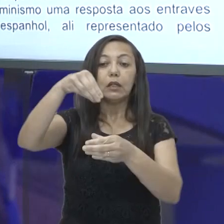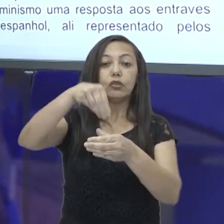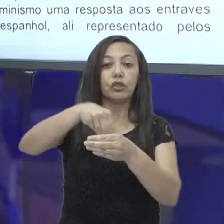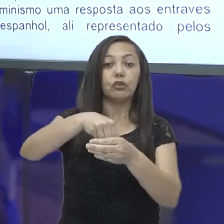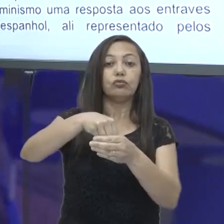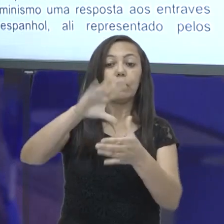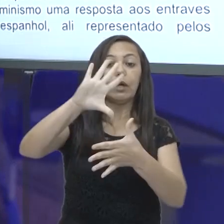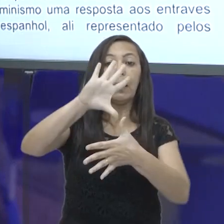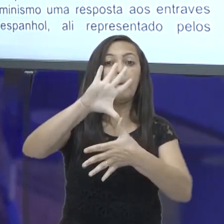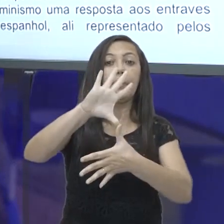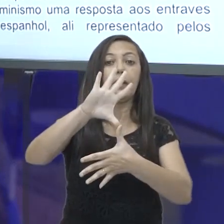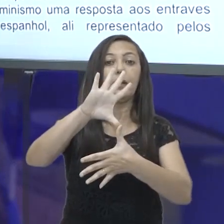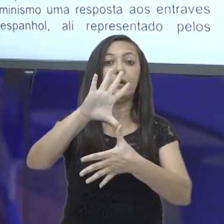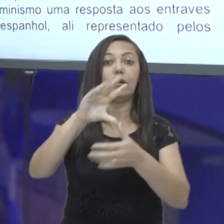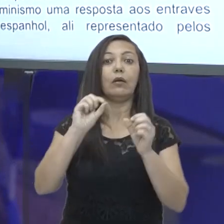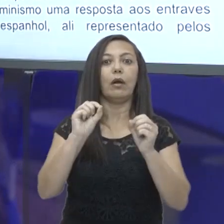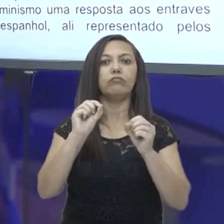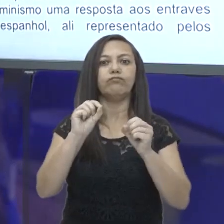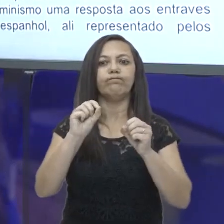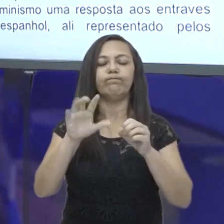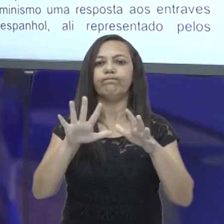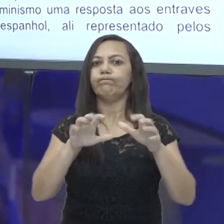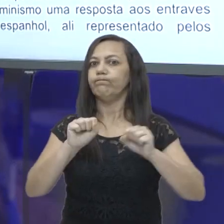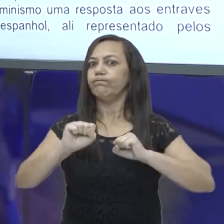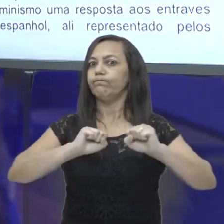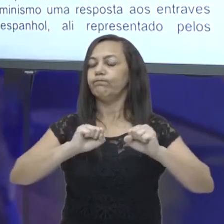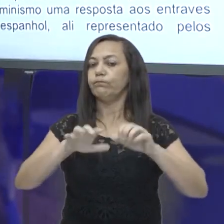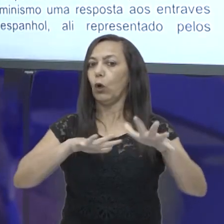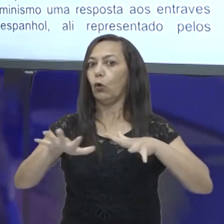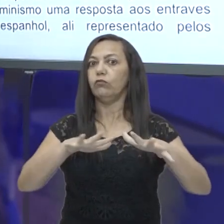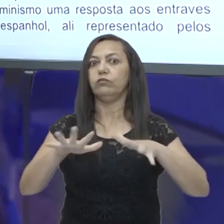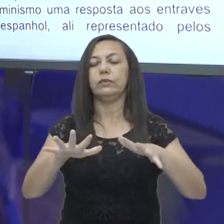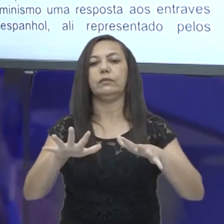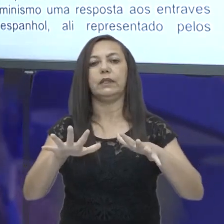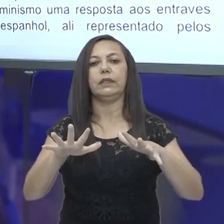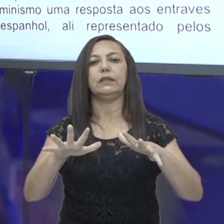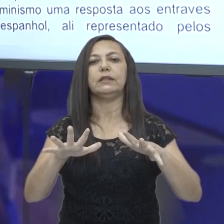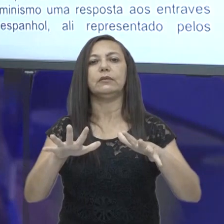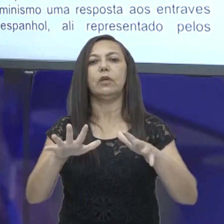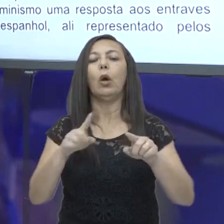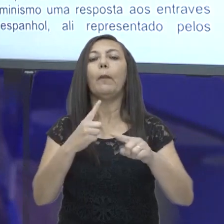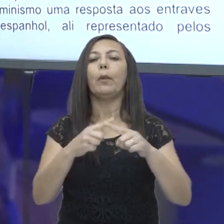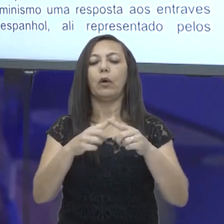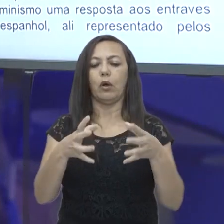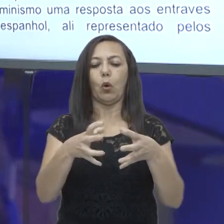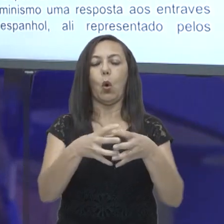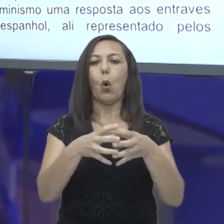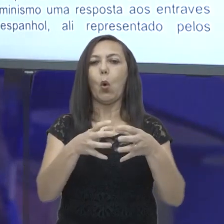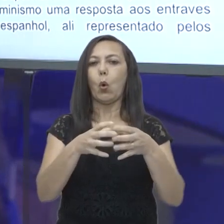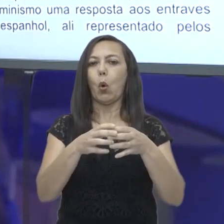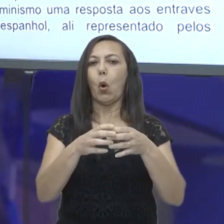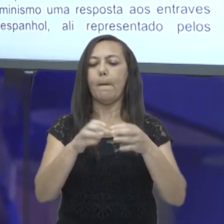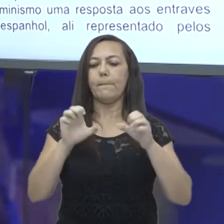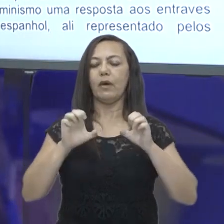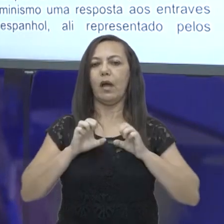na América, causa um tumulto muito grande, porque a elite